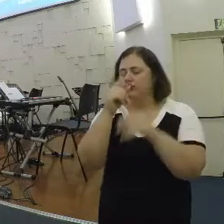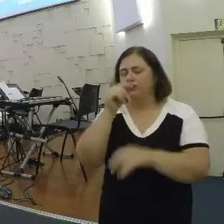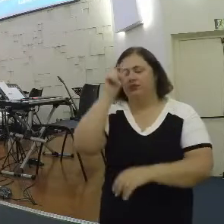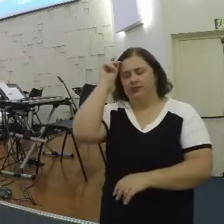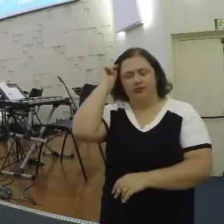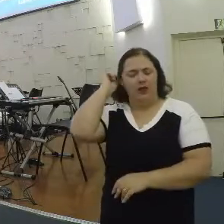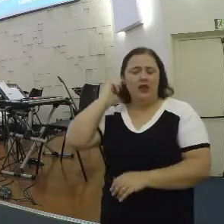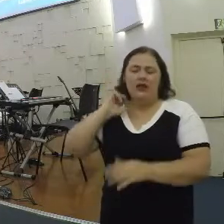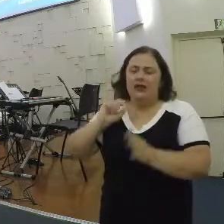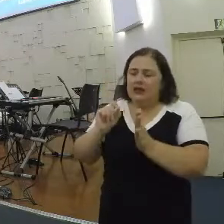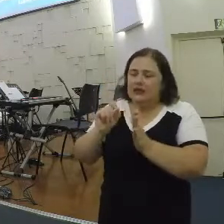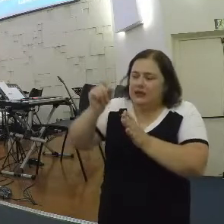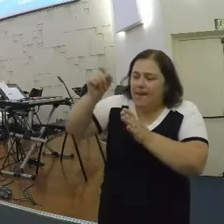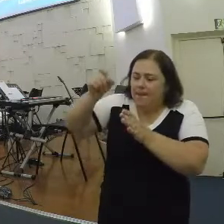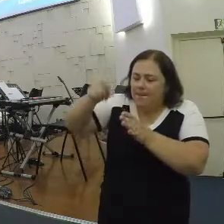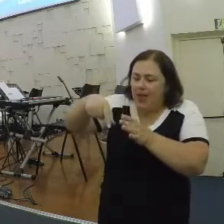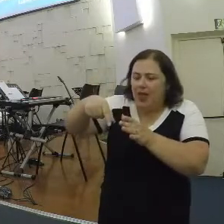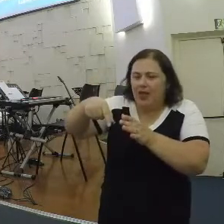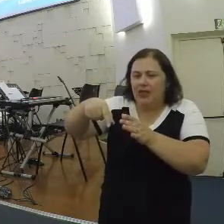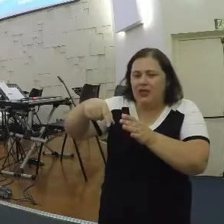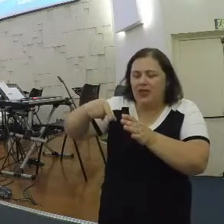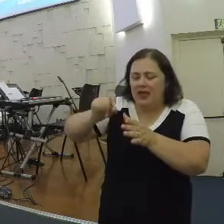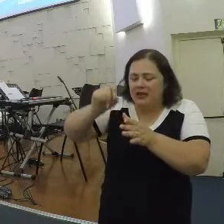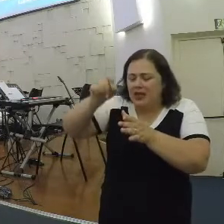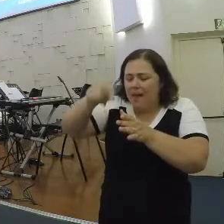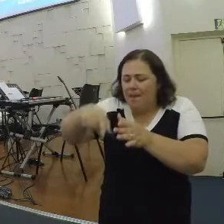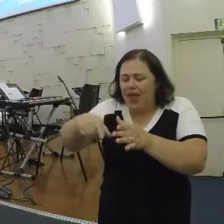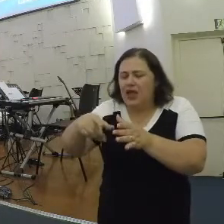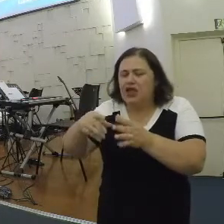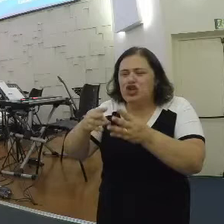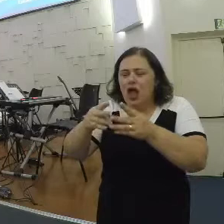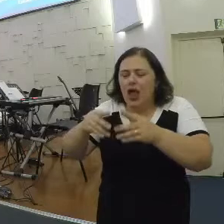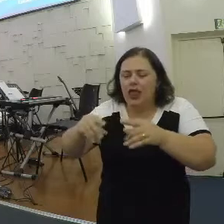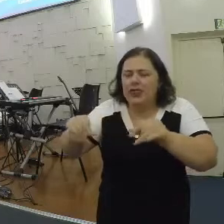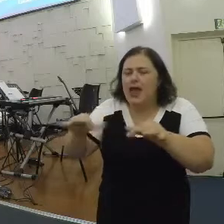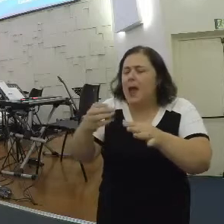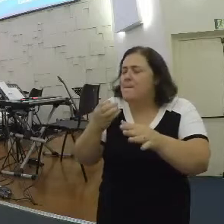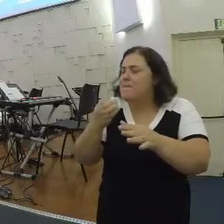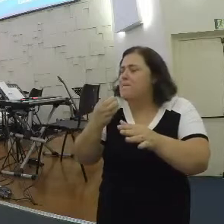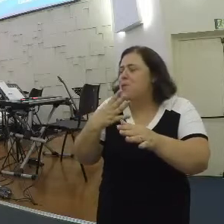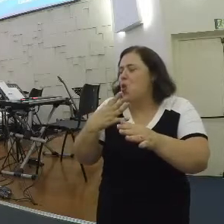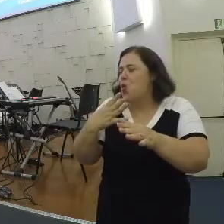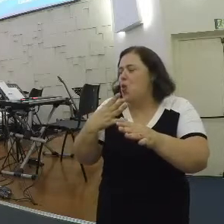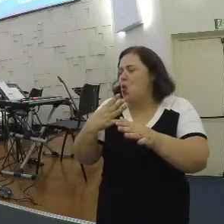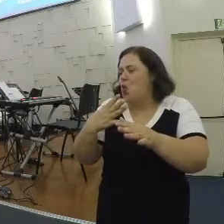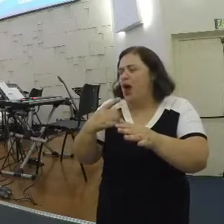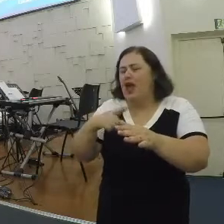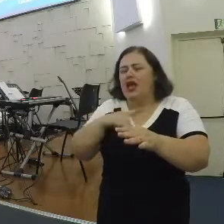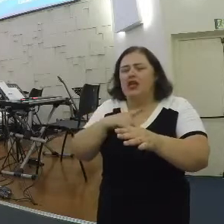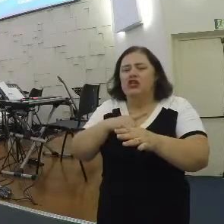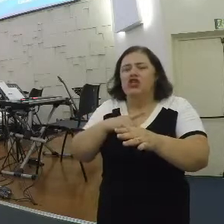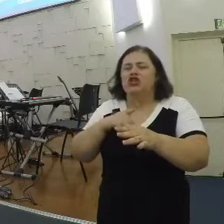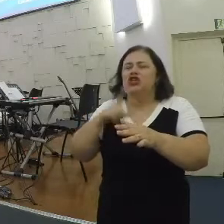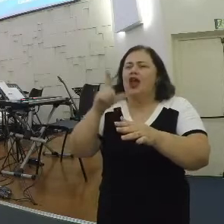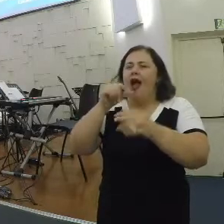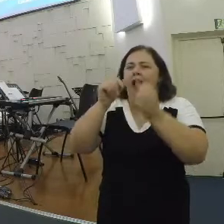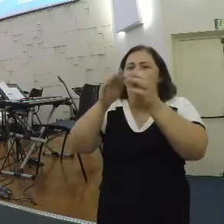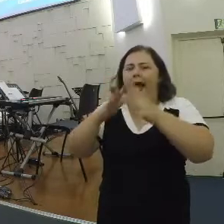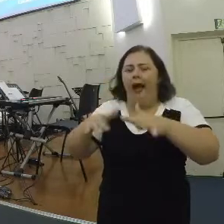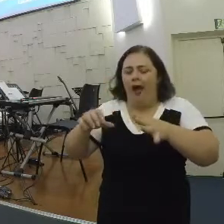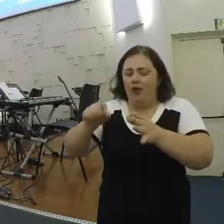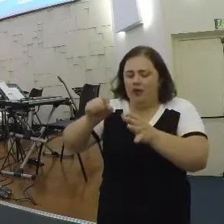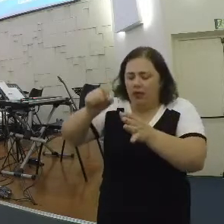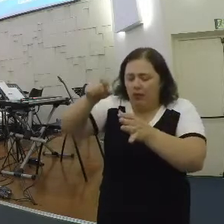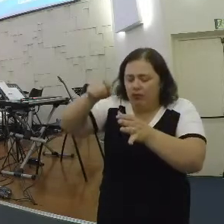semente caiu em boa terra. E porque estava em boa terra, terra abundante, sem espinhos, sem